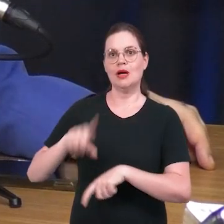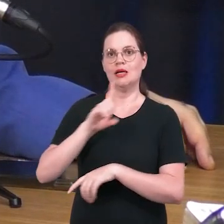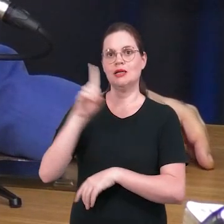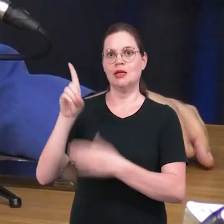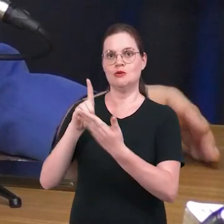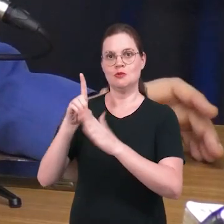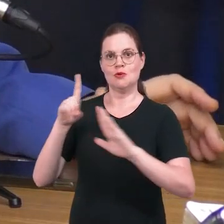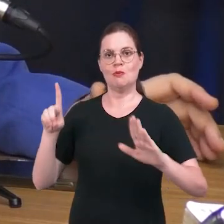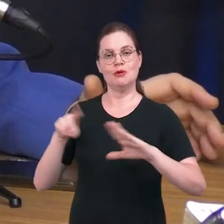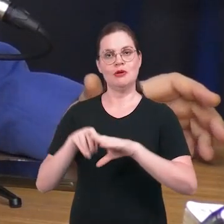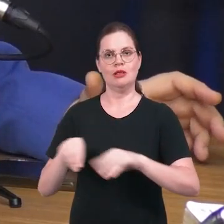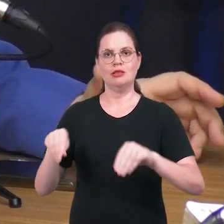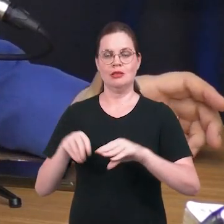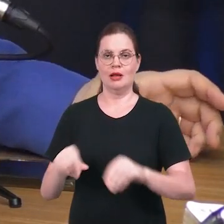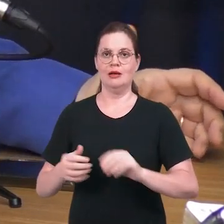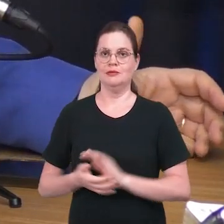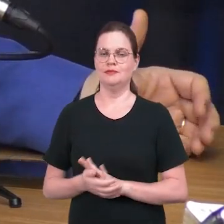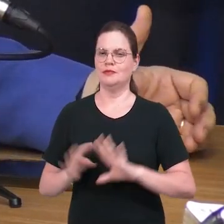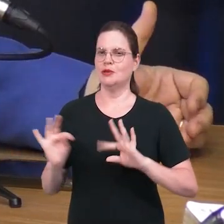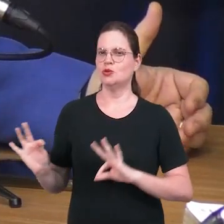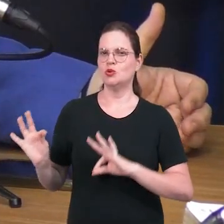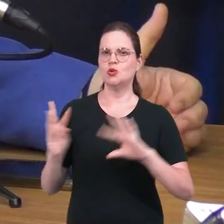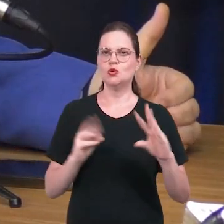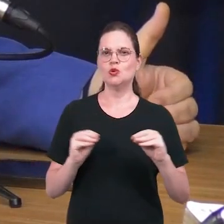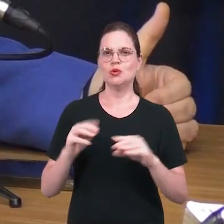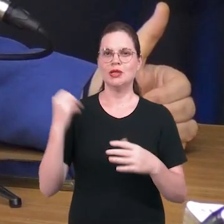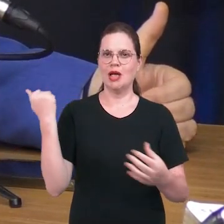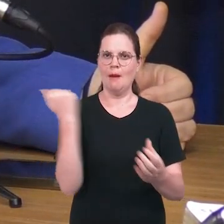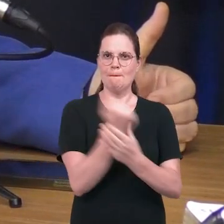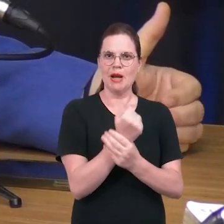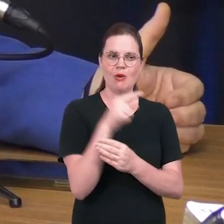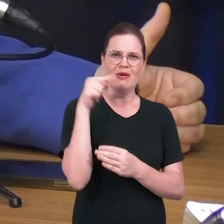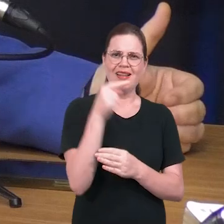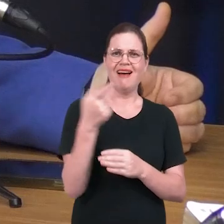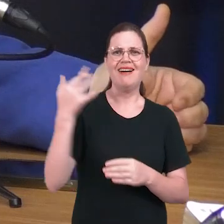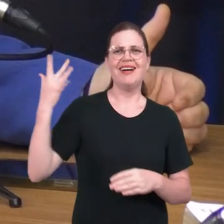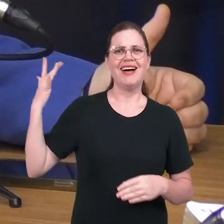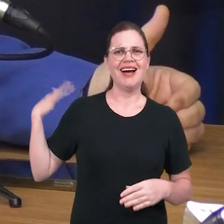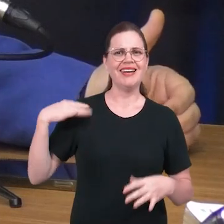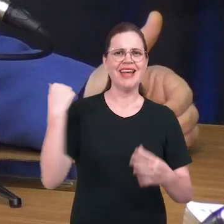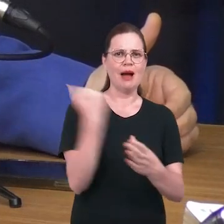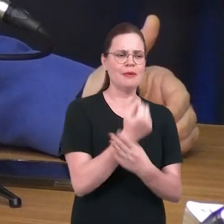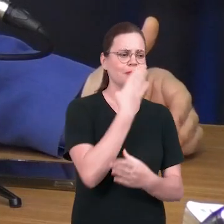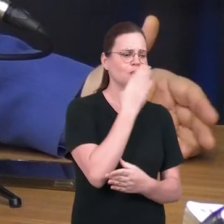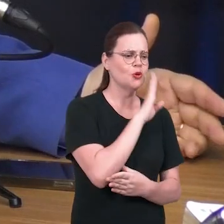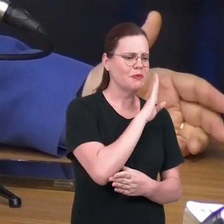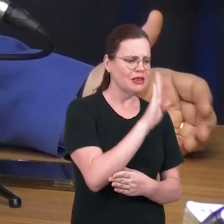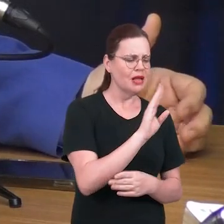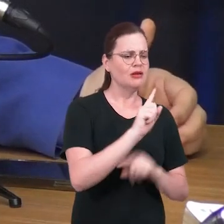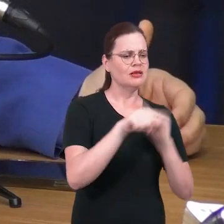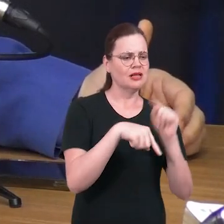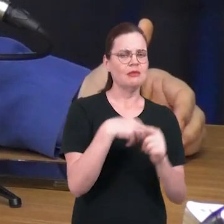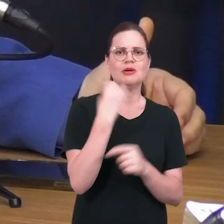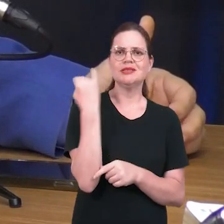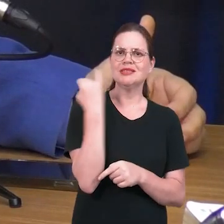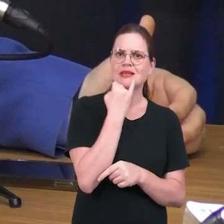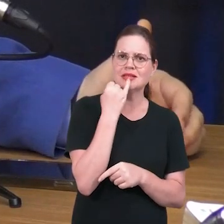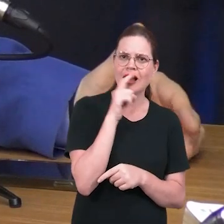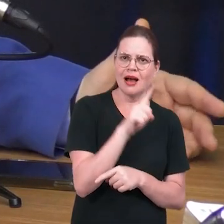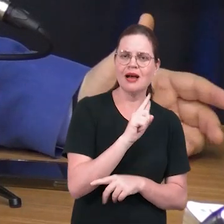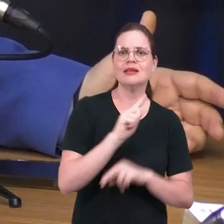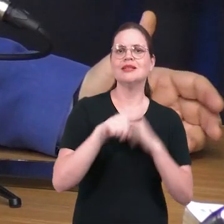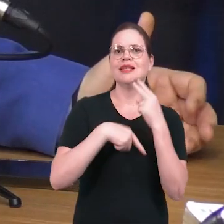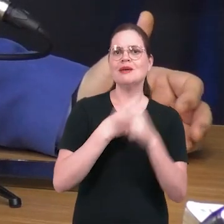Terra Prometida, a posse daquilo que foi prometido a Abraão, né, e que passou por caminhos